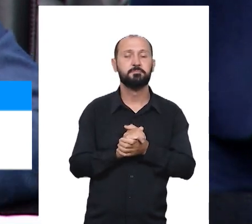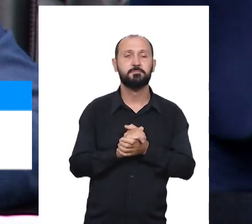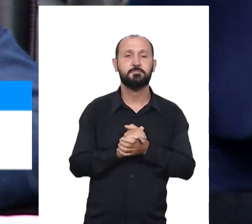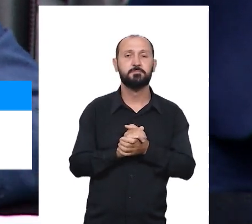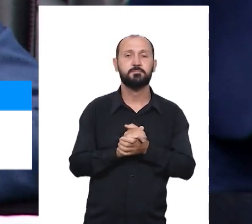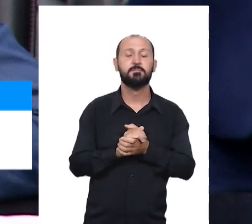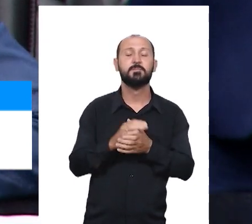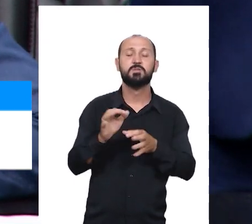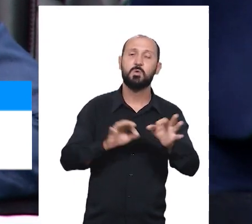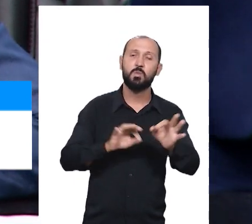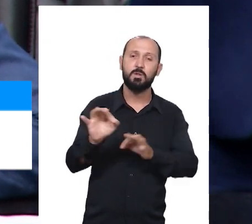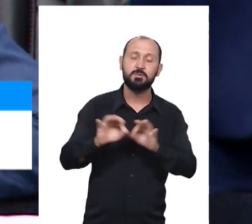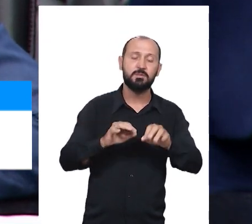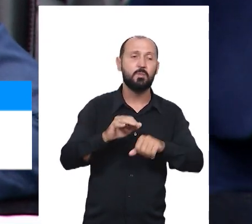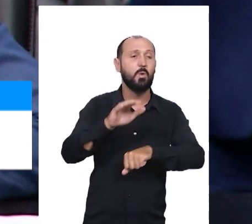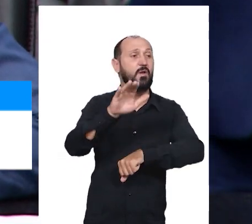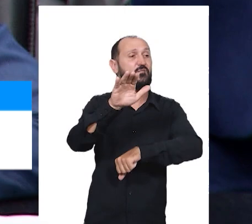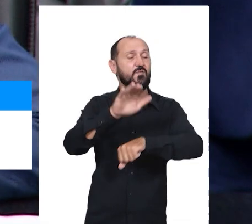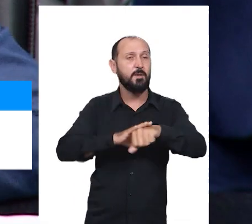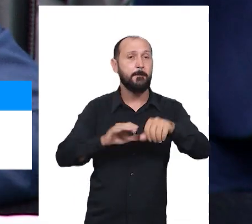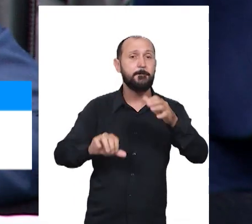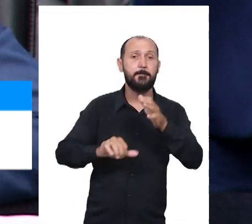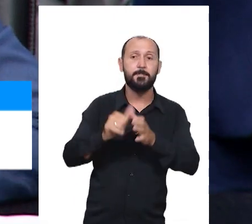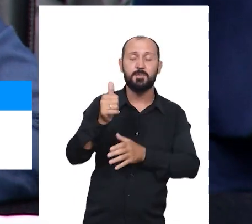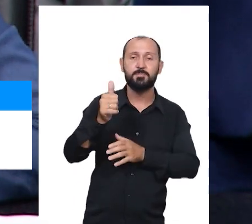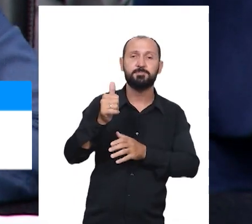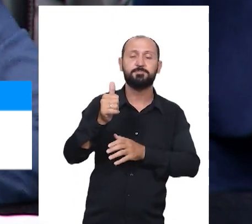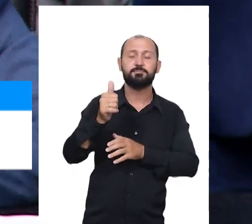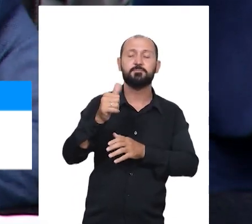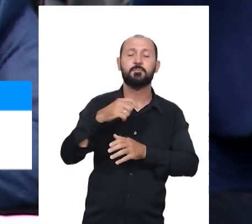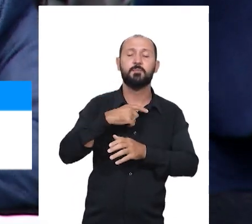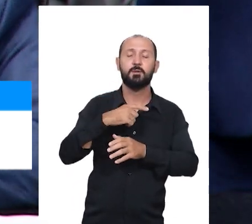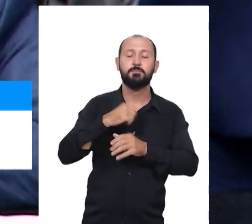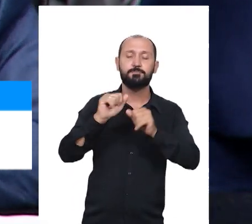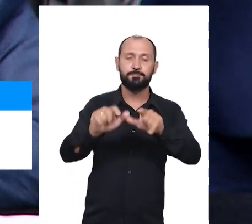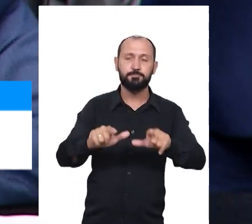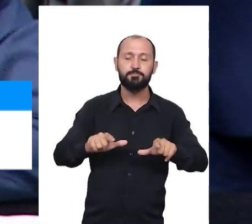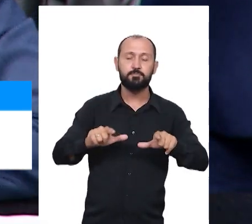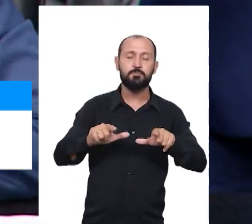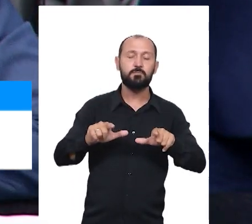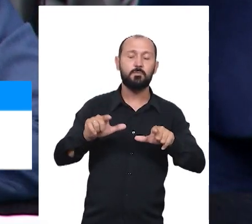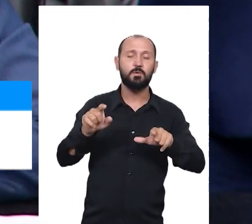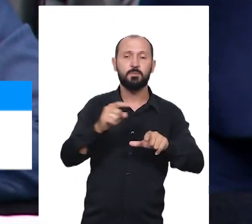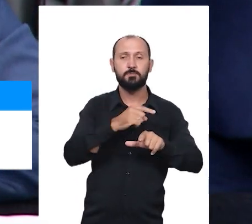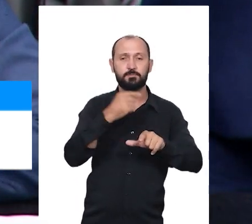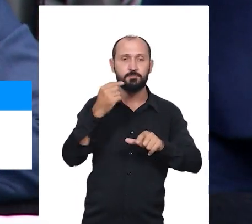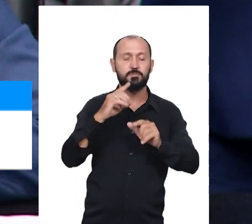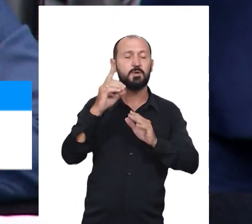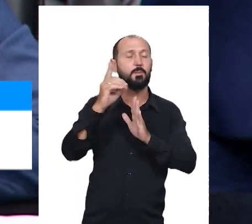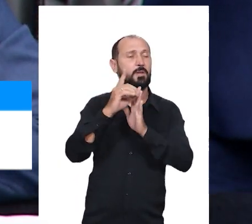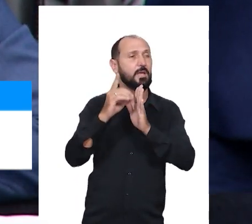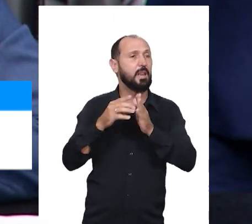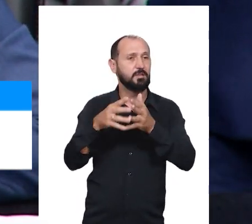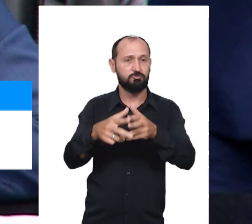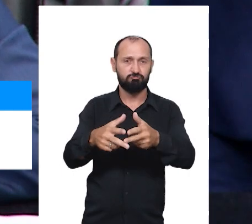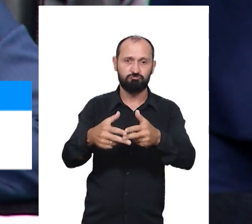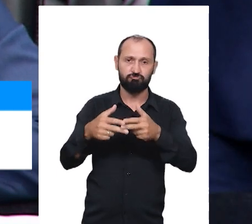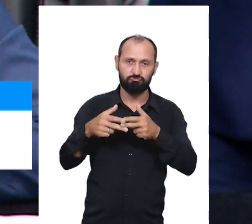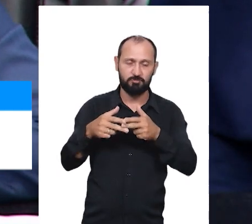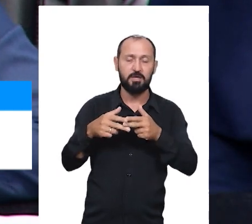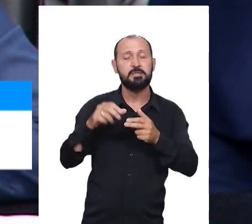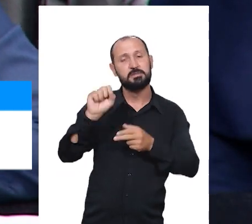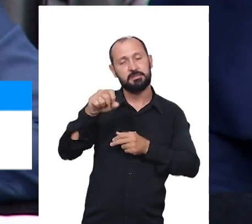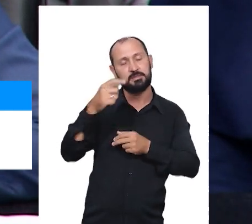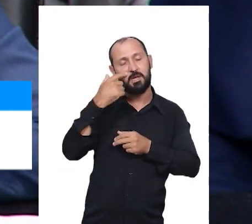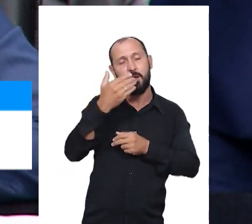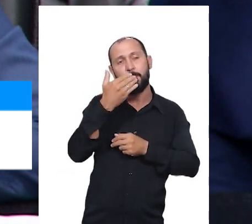a gente, para fazer qualquer convocação, primeiro o procedimento é ter o atestado de óbito, declaração de vacância,